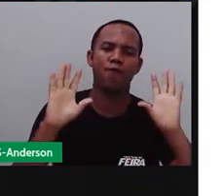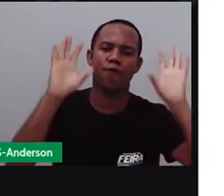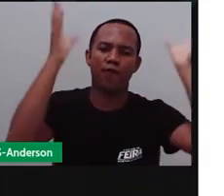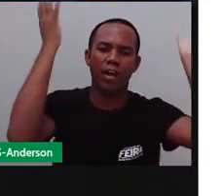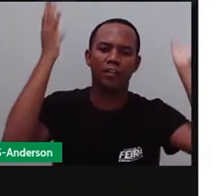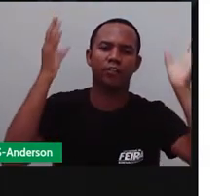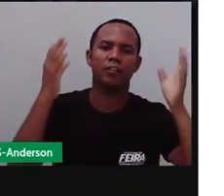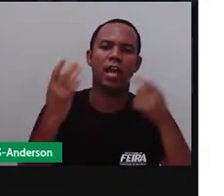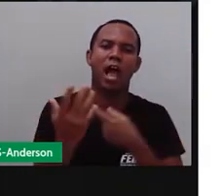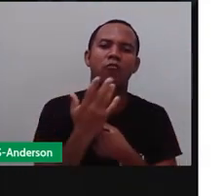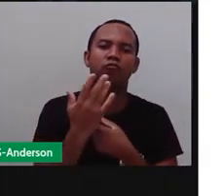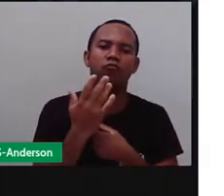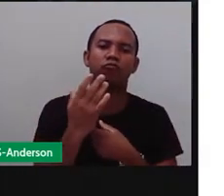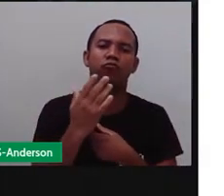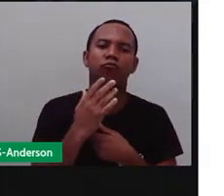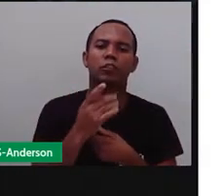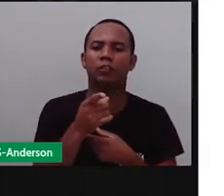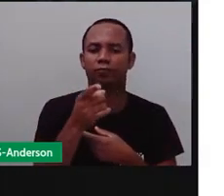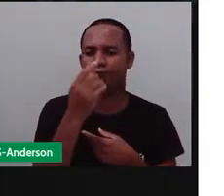essa proteção.